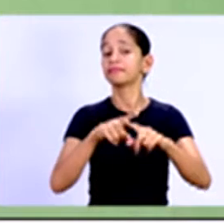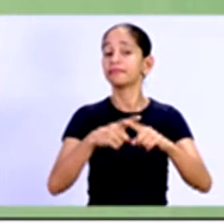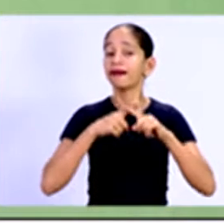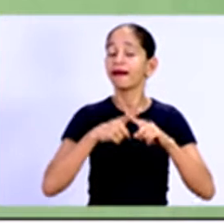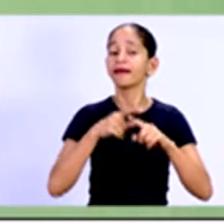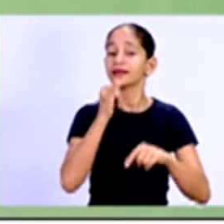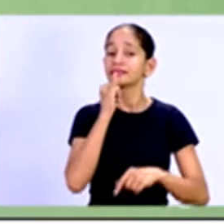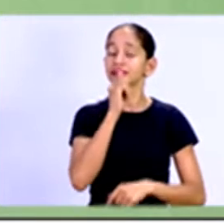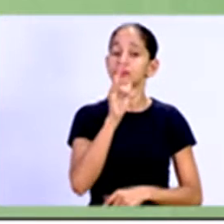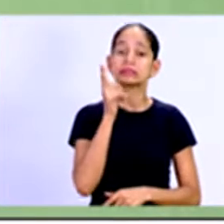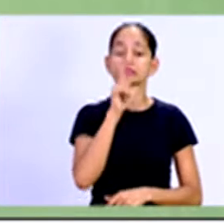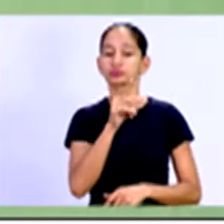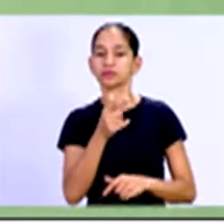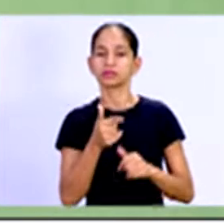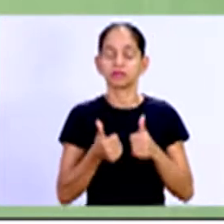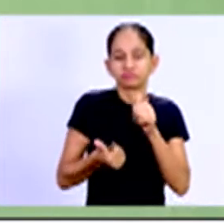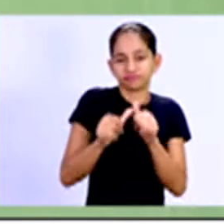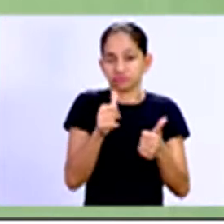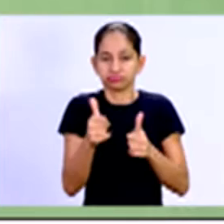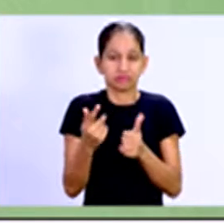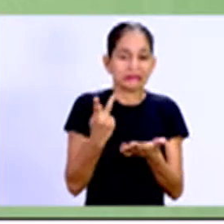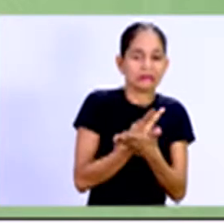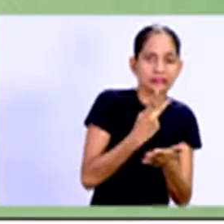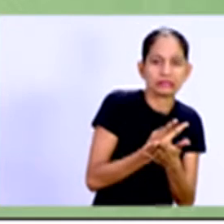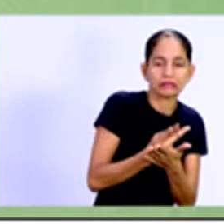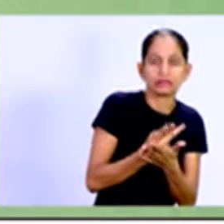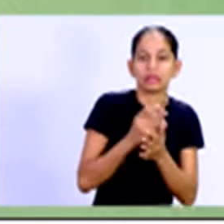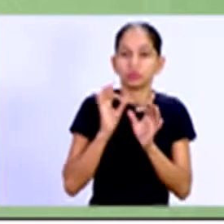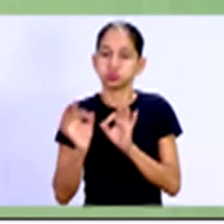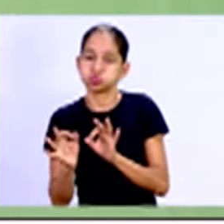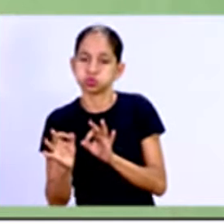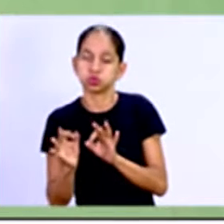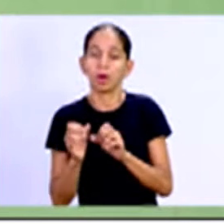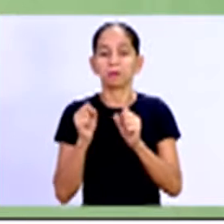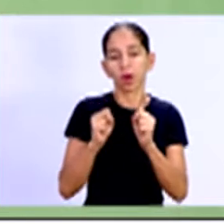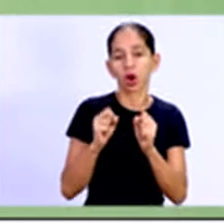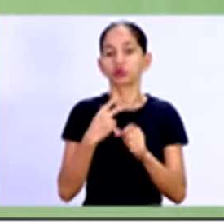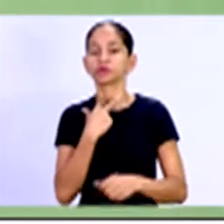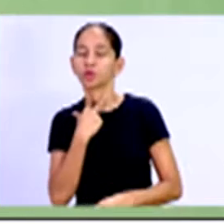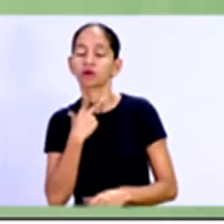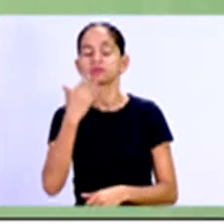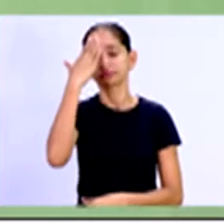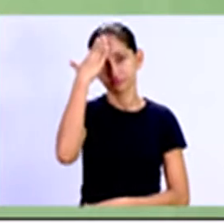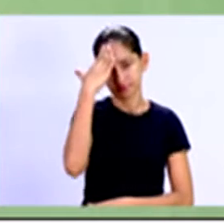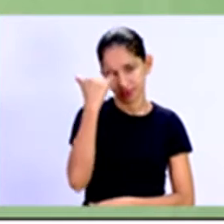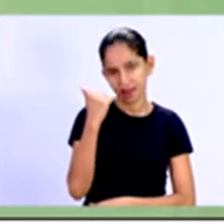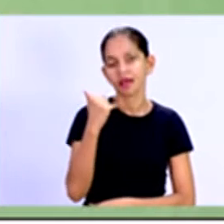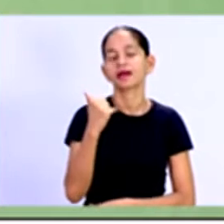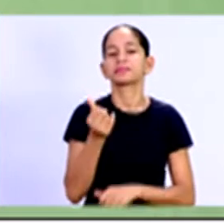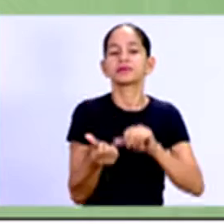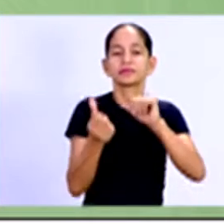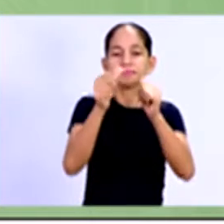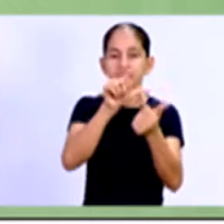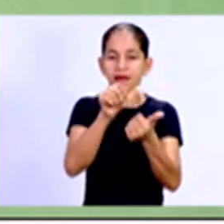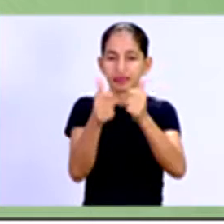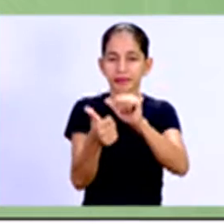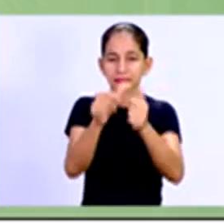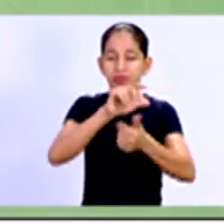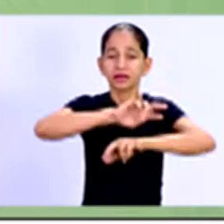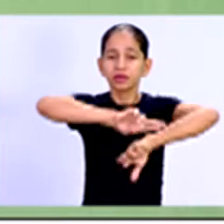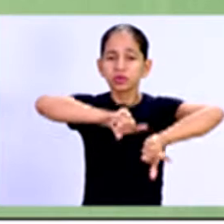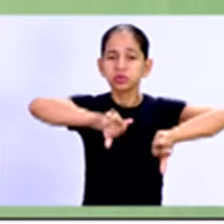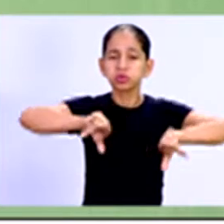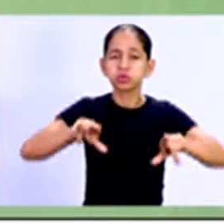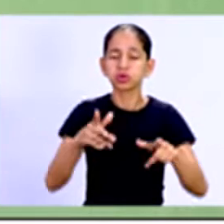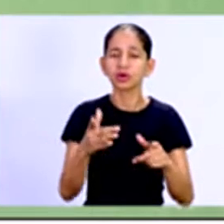capaz de se autodeterminar, né, como nós já falamos. Ele deve avaliar as condições de